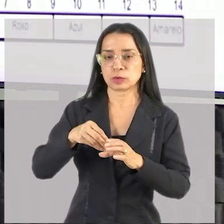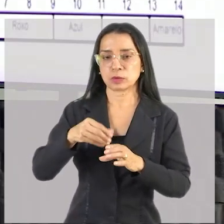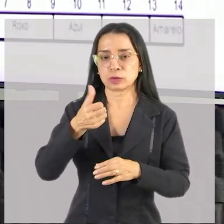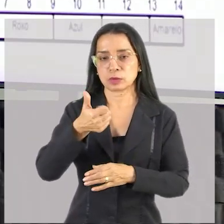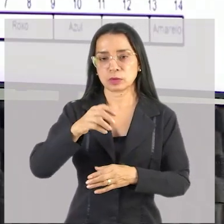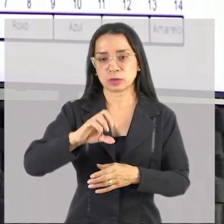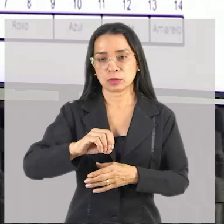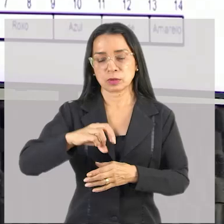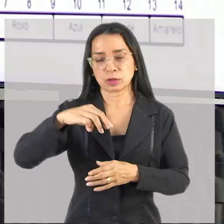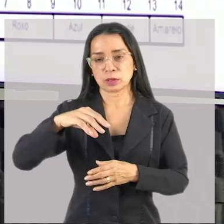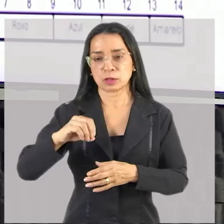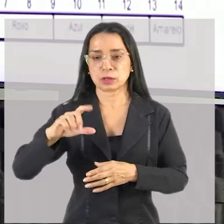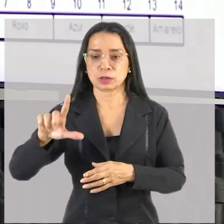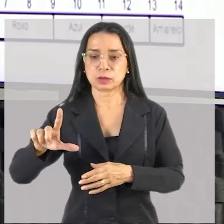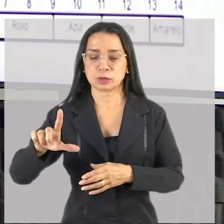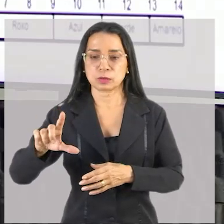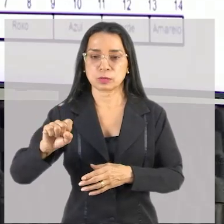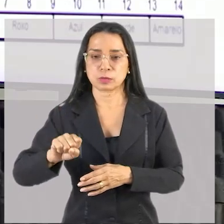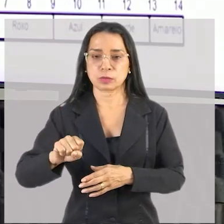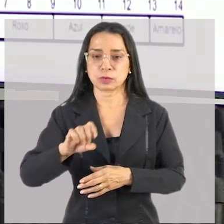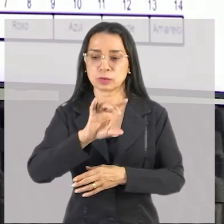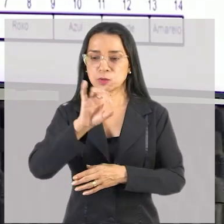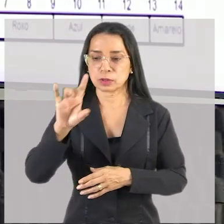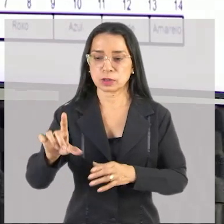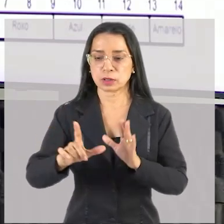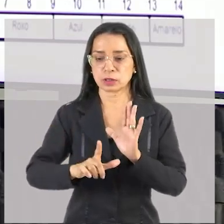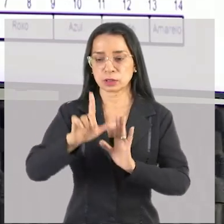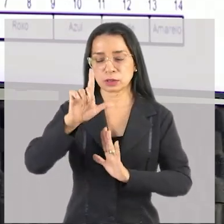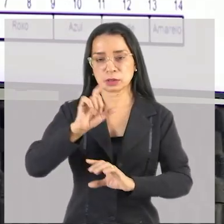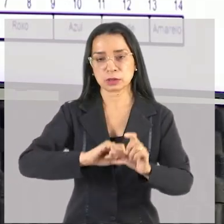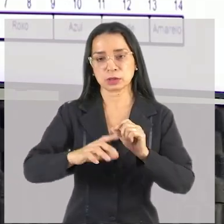de 10 mols em cada litro.